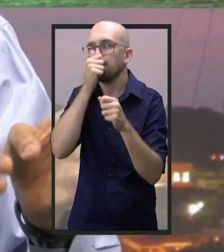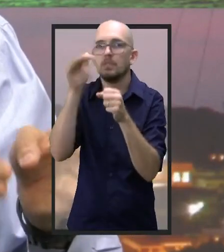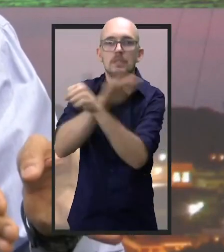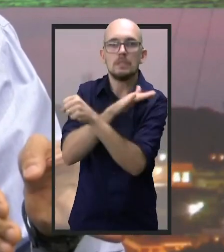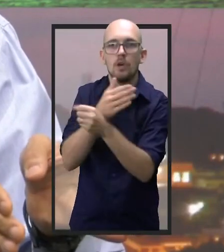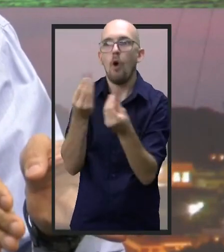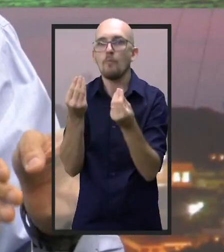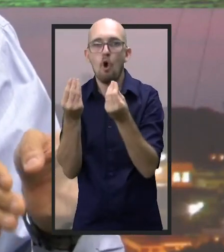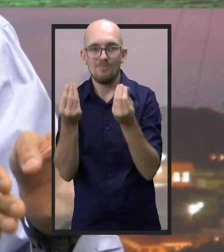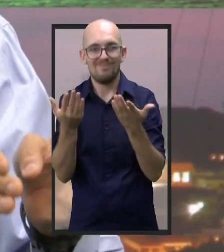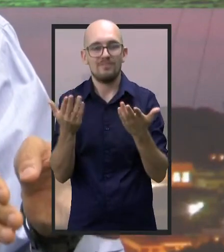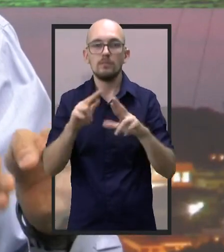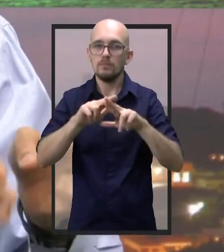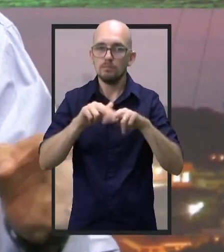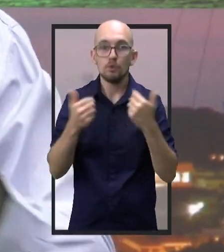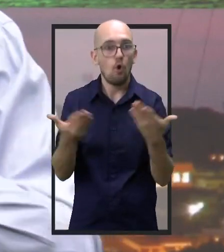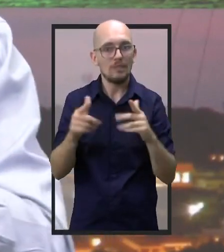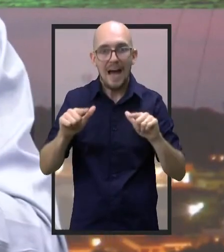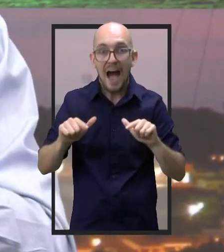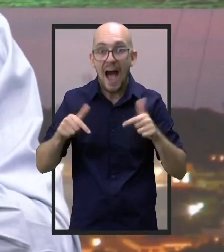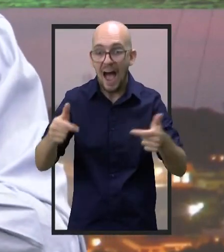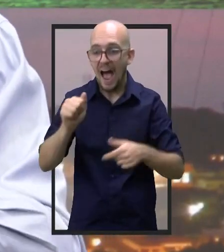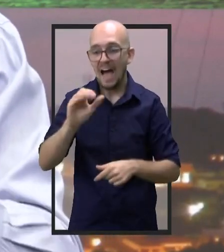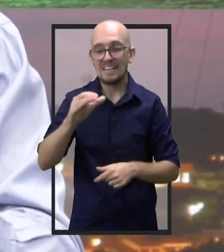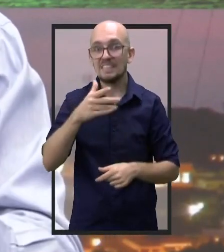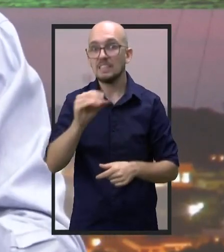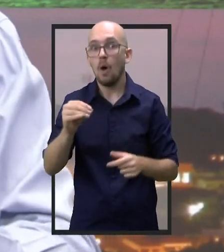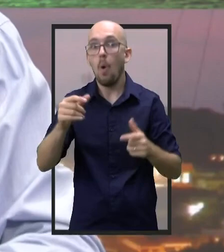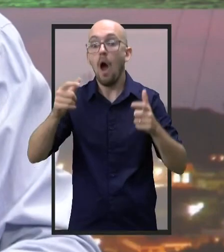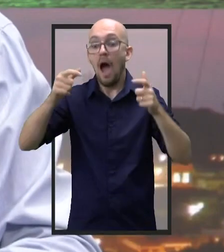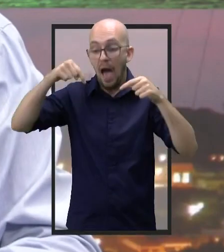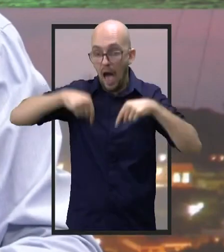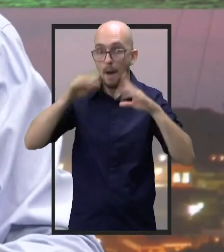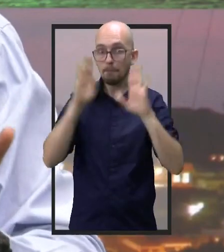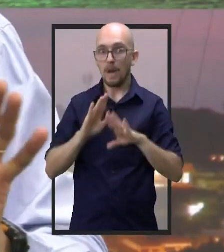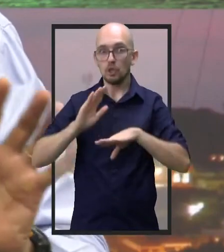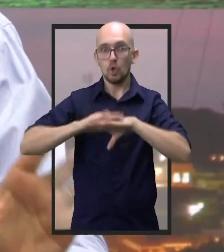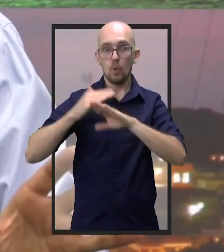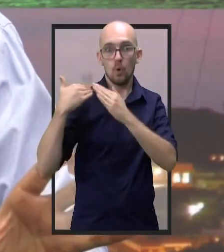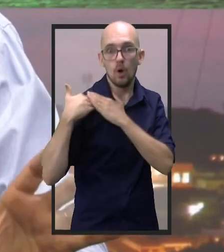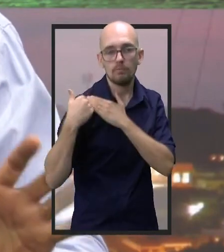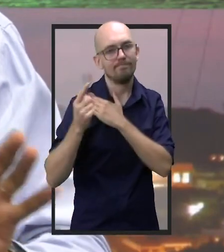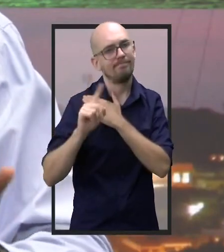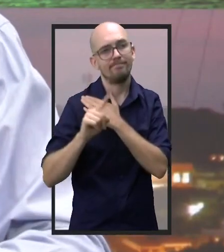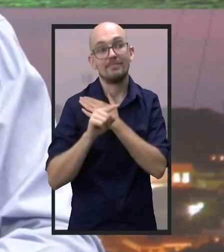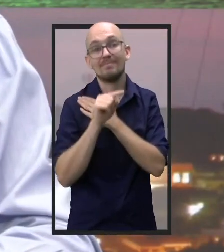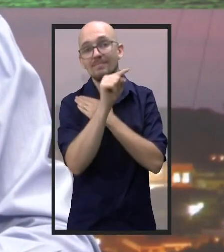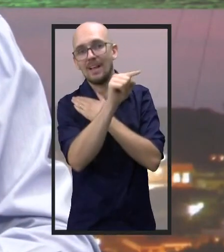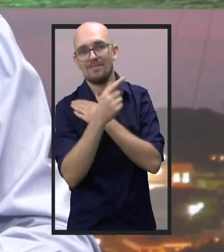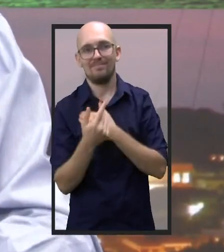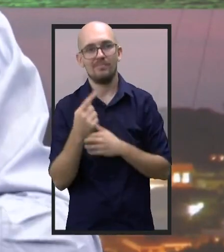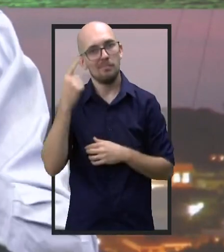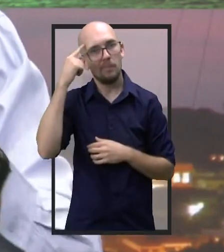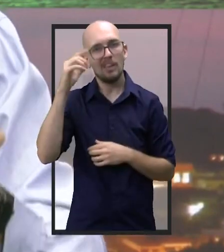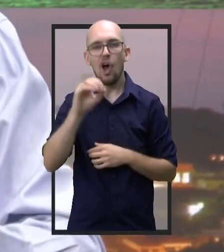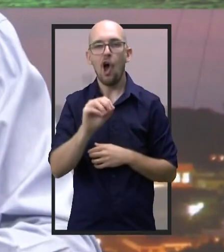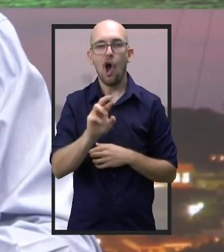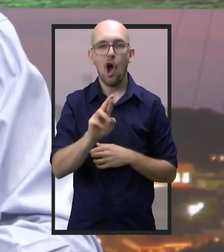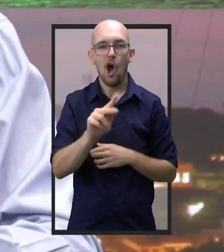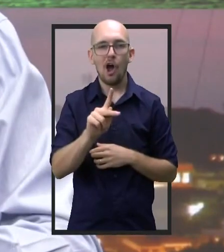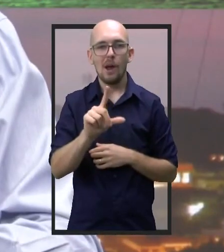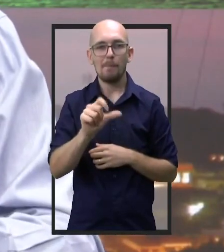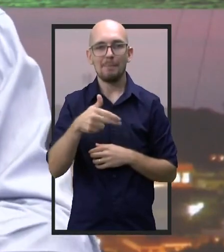alavanca a resolver a questão hoje não está aqui, está lá. E não pensa que é nós, nem Orplana, que fazemos parte de